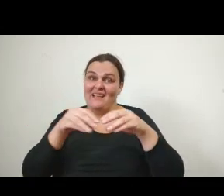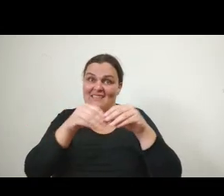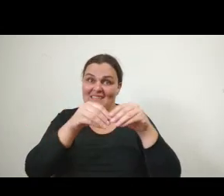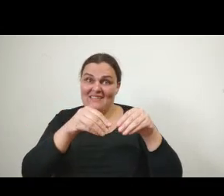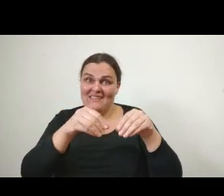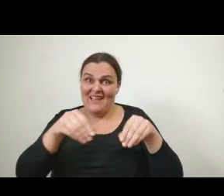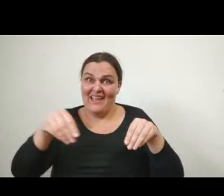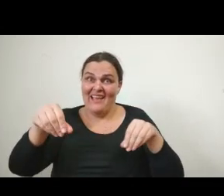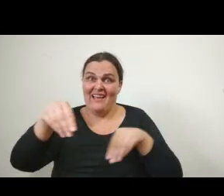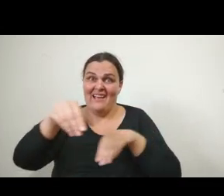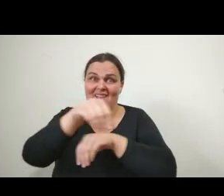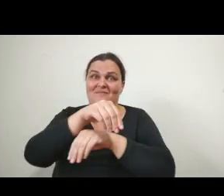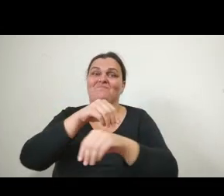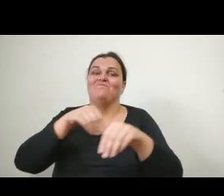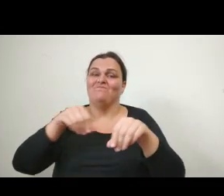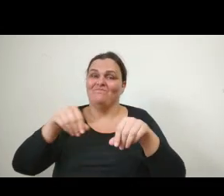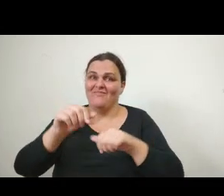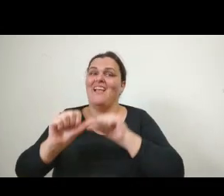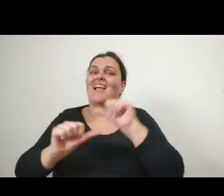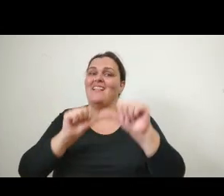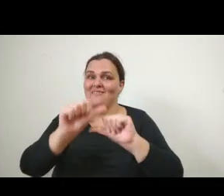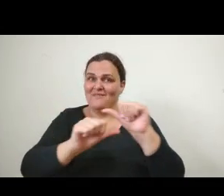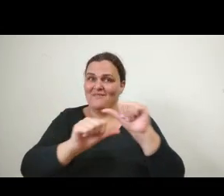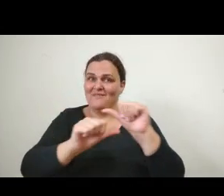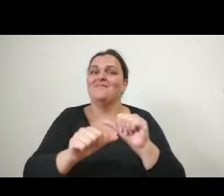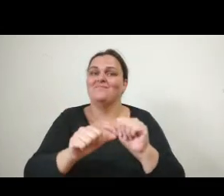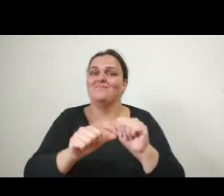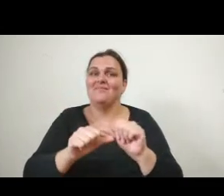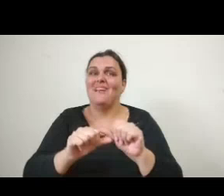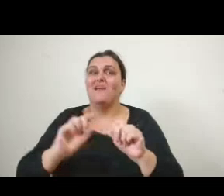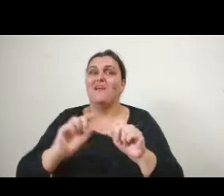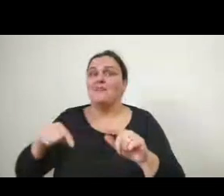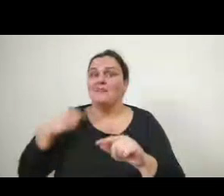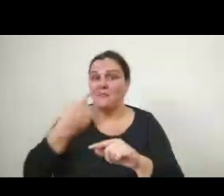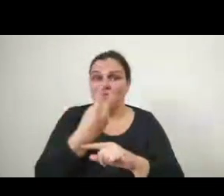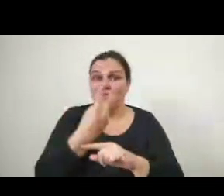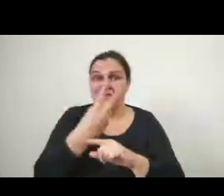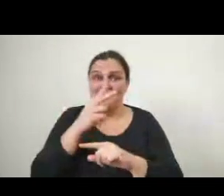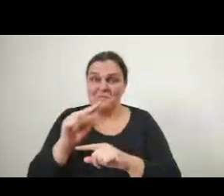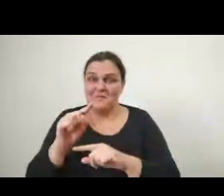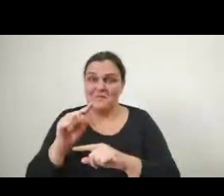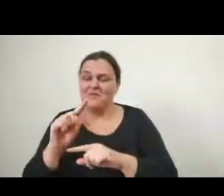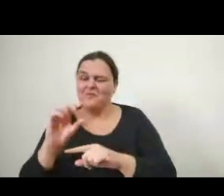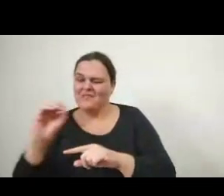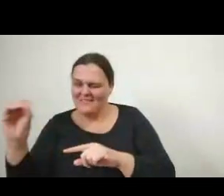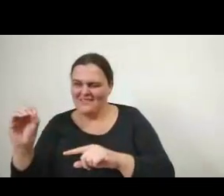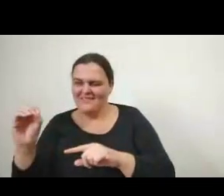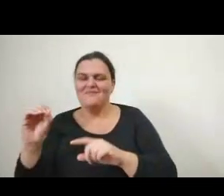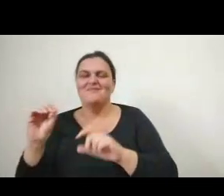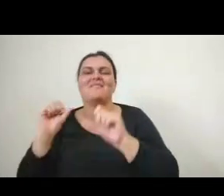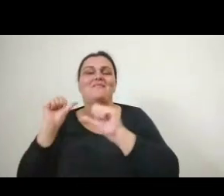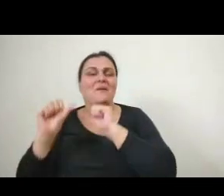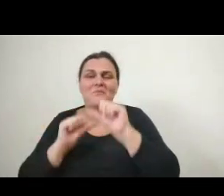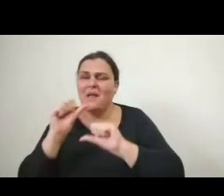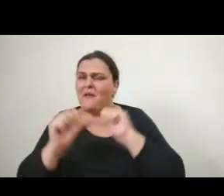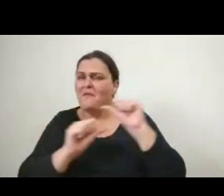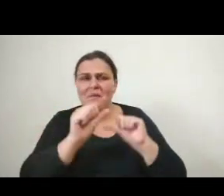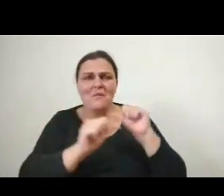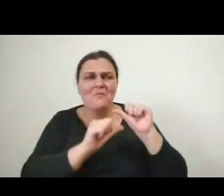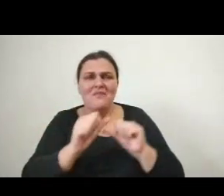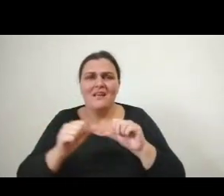sofrer bastante, né, inclusive também com o aumento de eventos climáticos extremos, né, mais